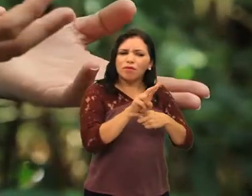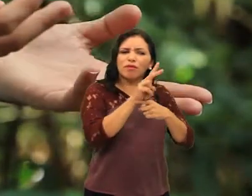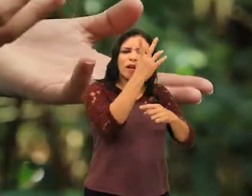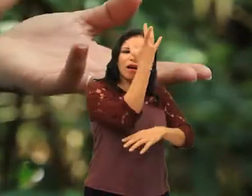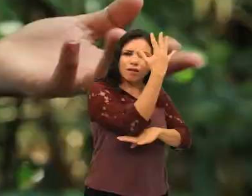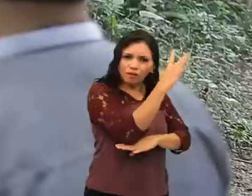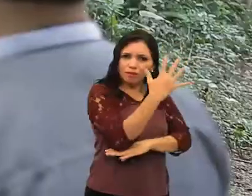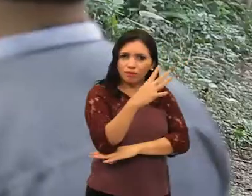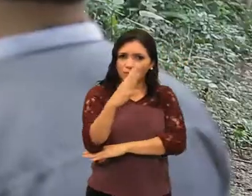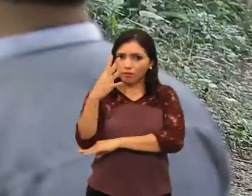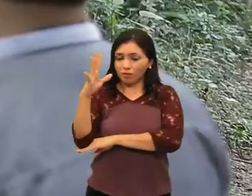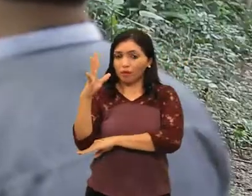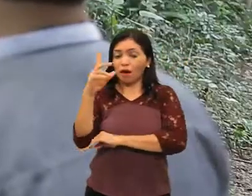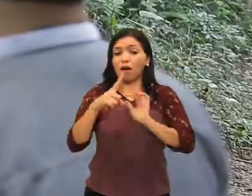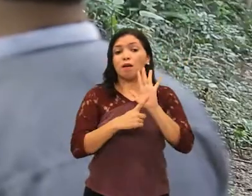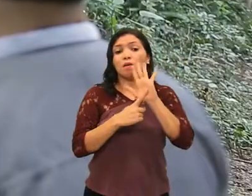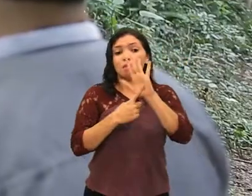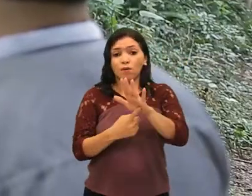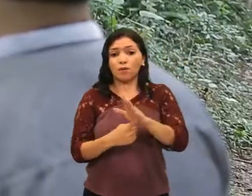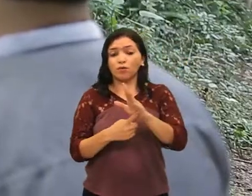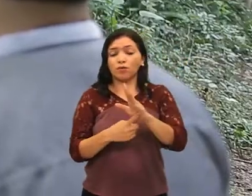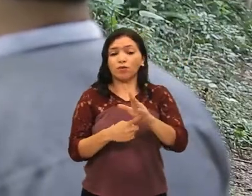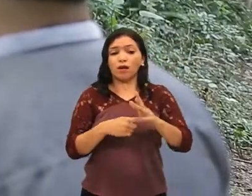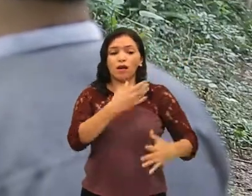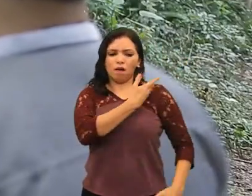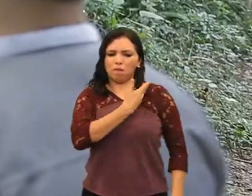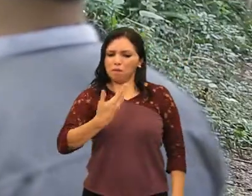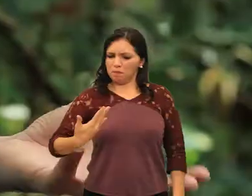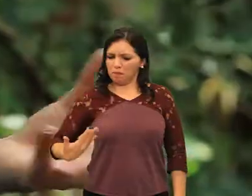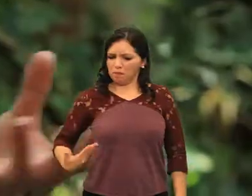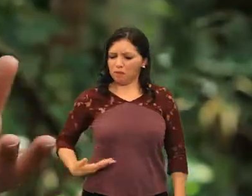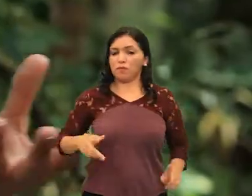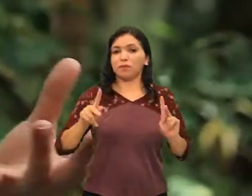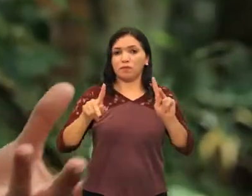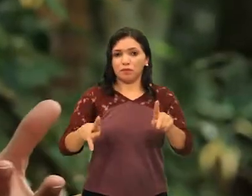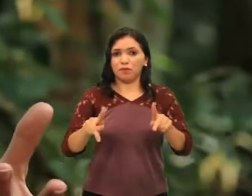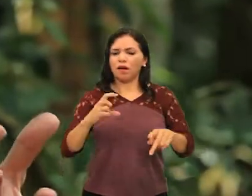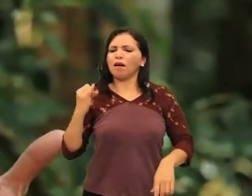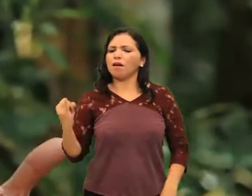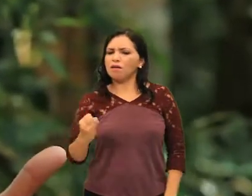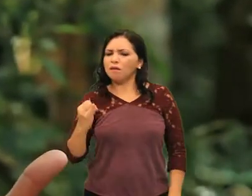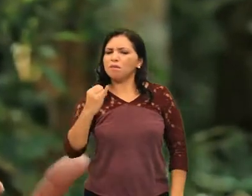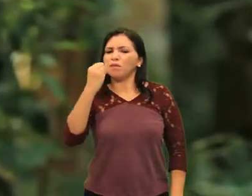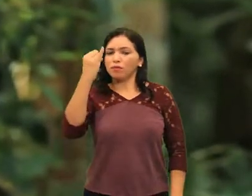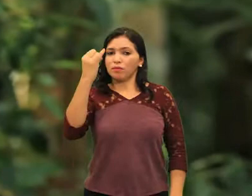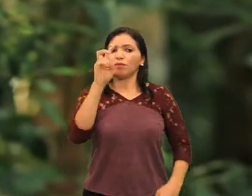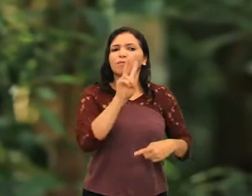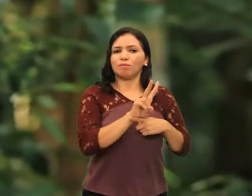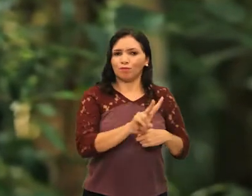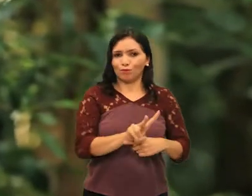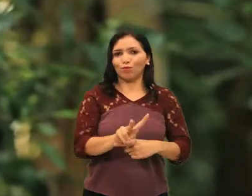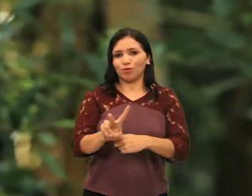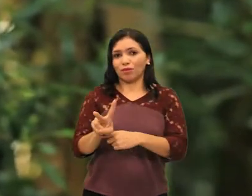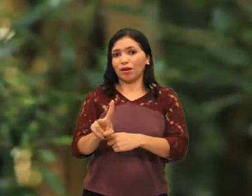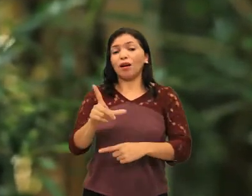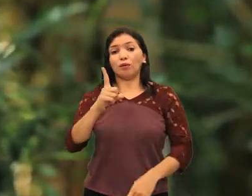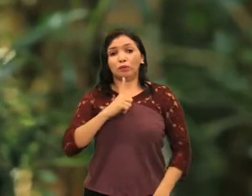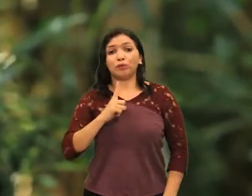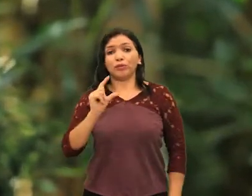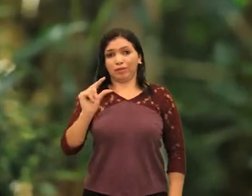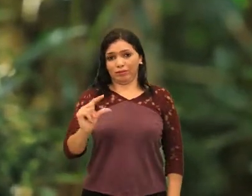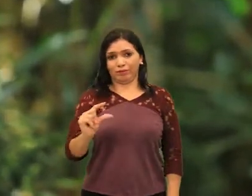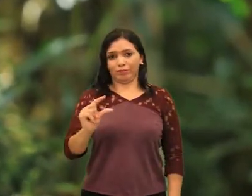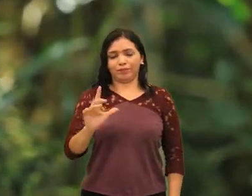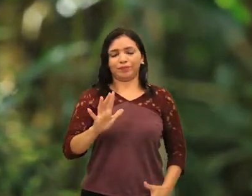poder público, né, a importância, né, de nós conservarmos o pouco do que ainda resta, né?